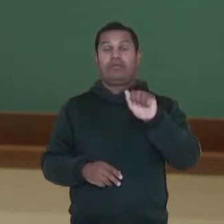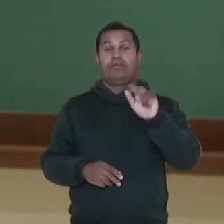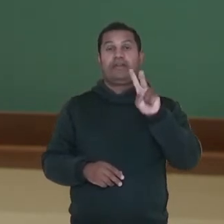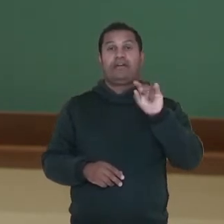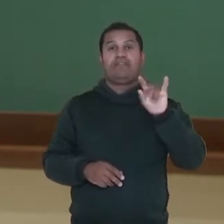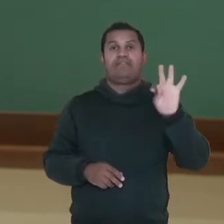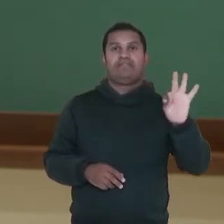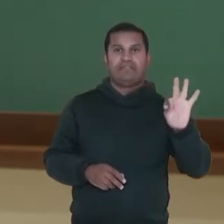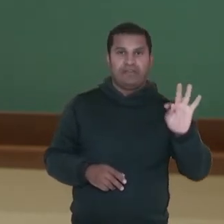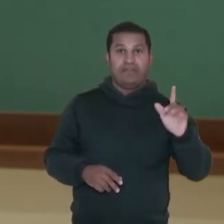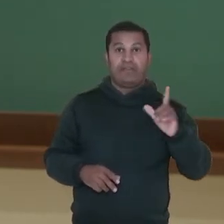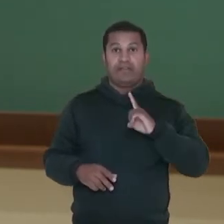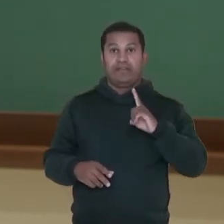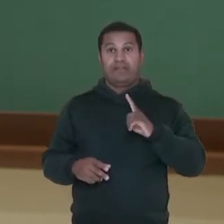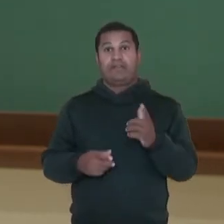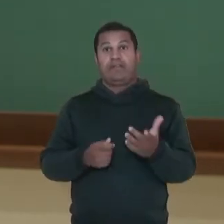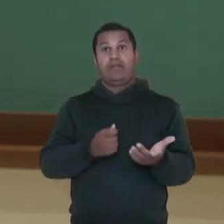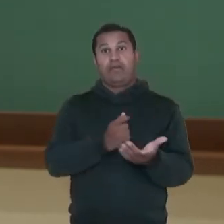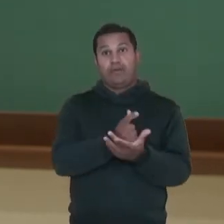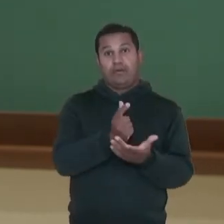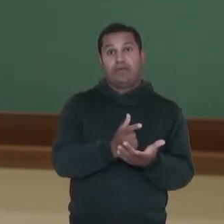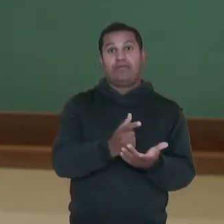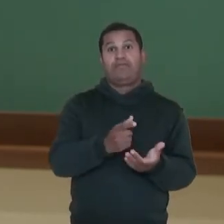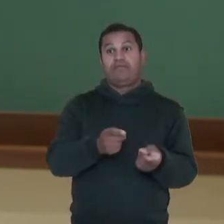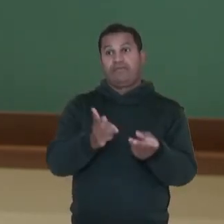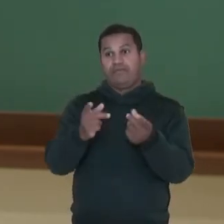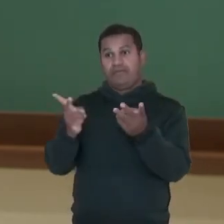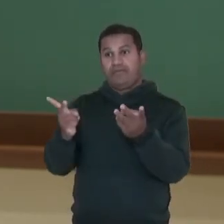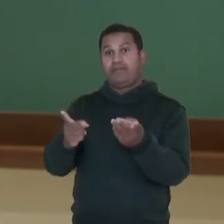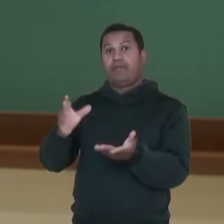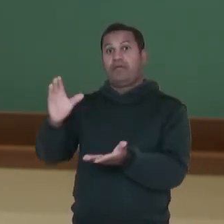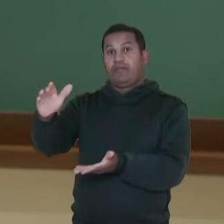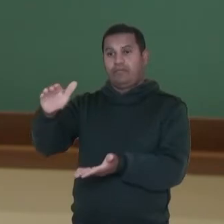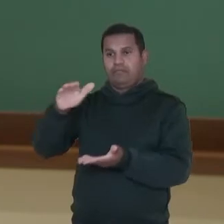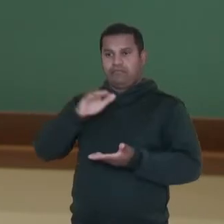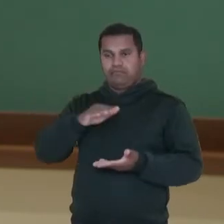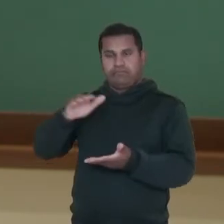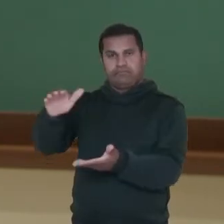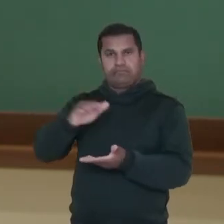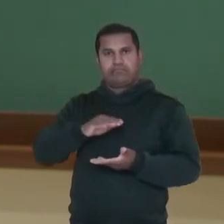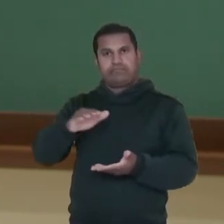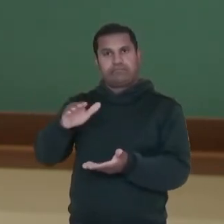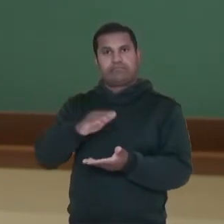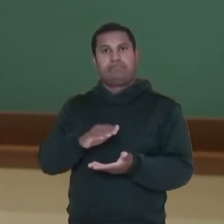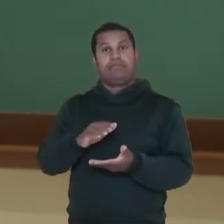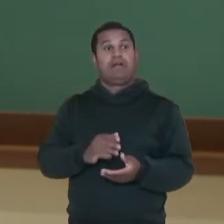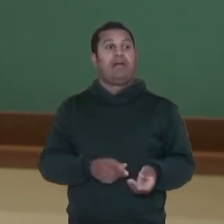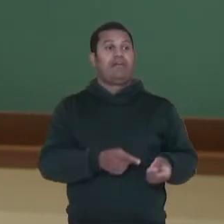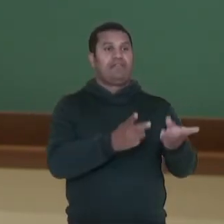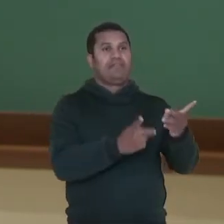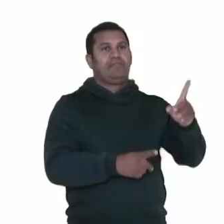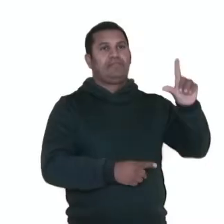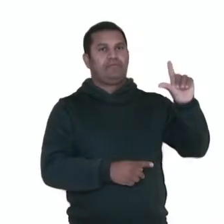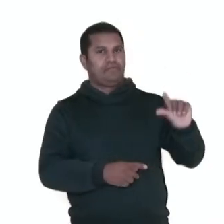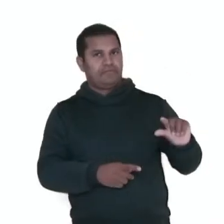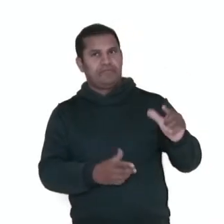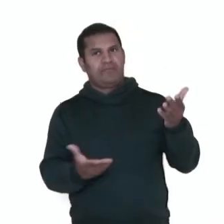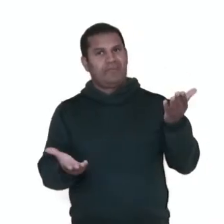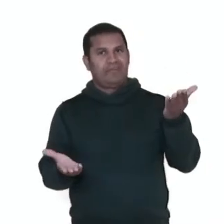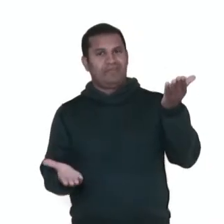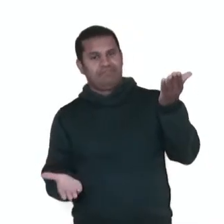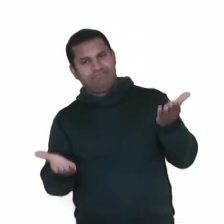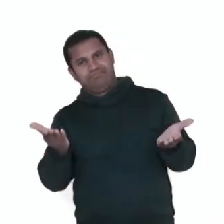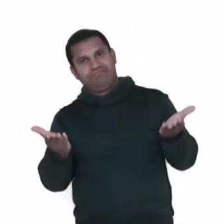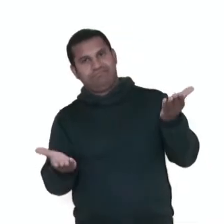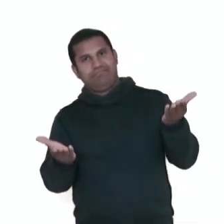comprou, déficit, comprou mais do que vendeu, tá? Superávit, então, a balança comercial favorável, ok? Veja,